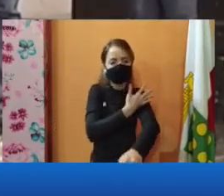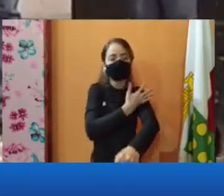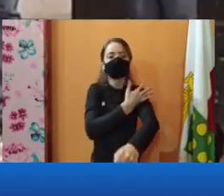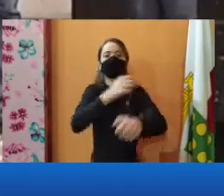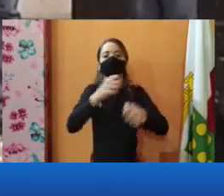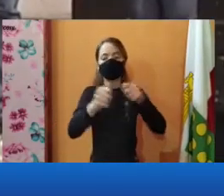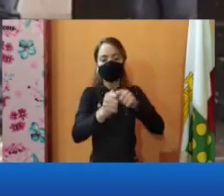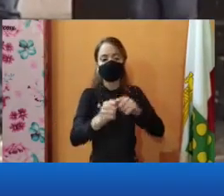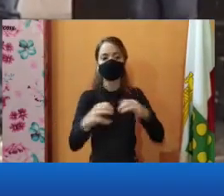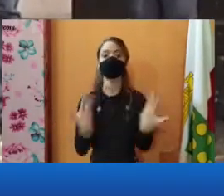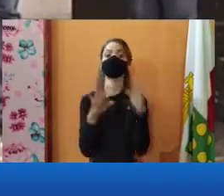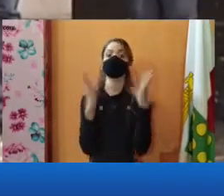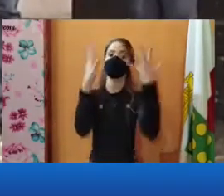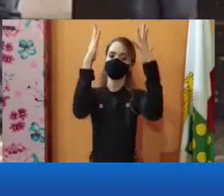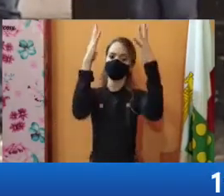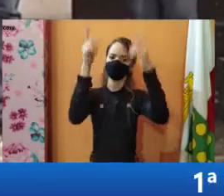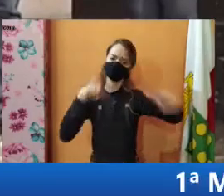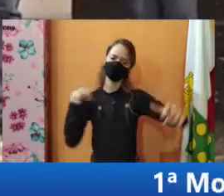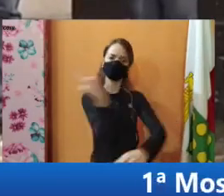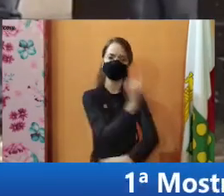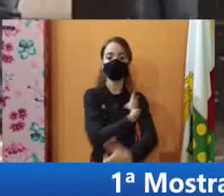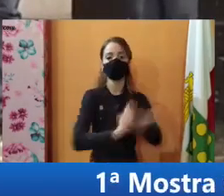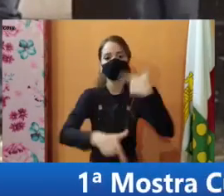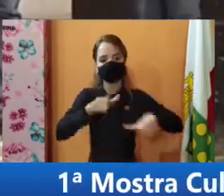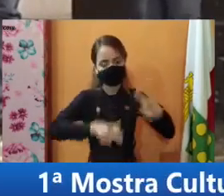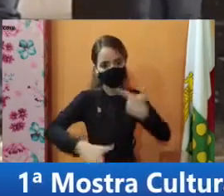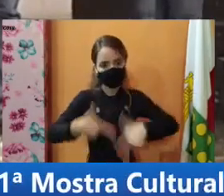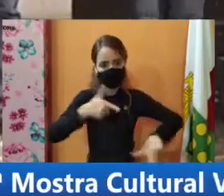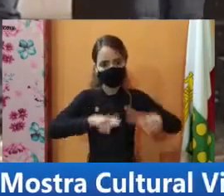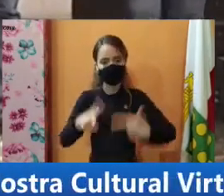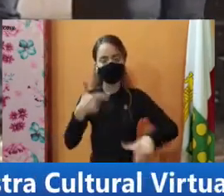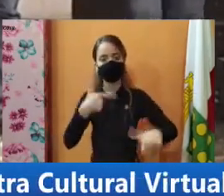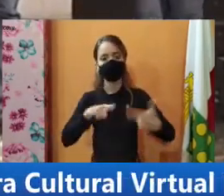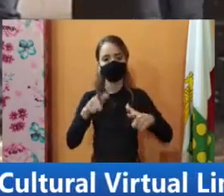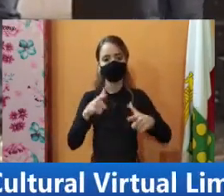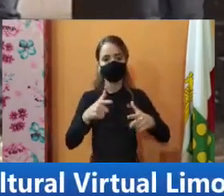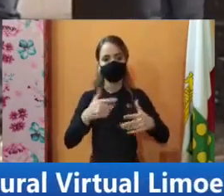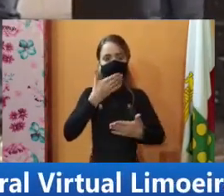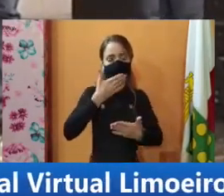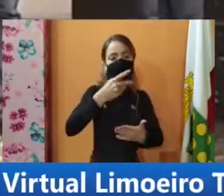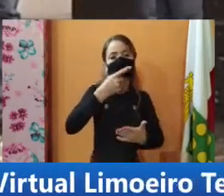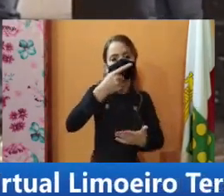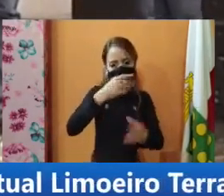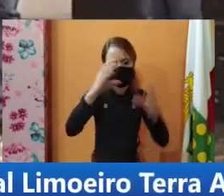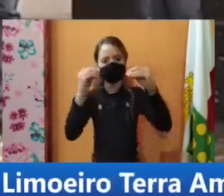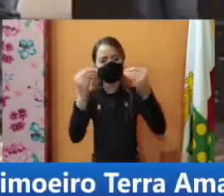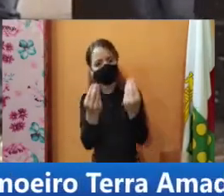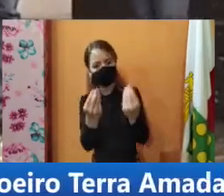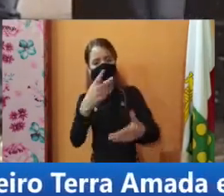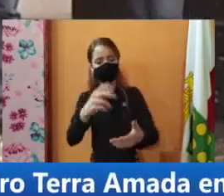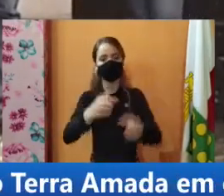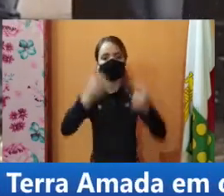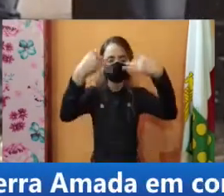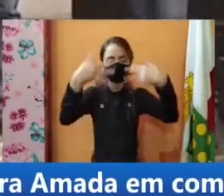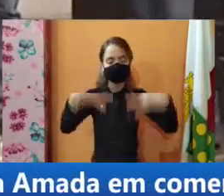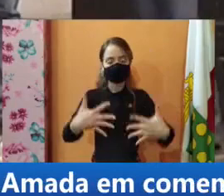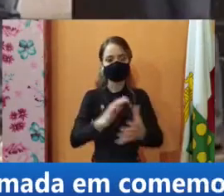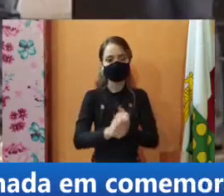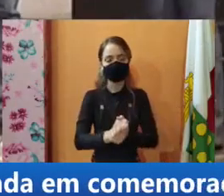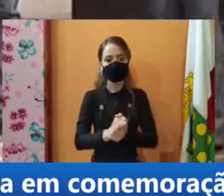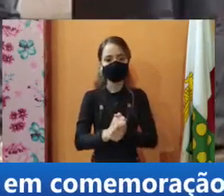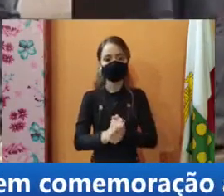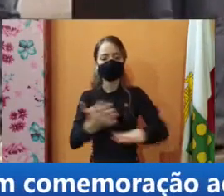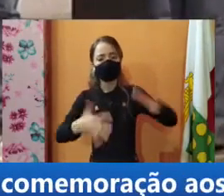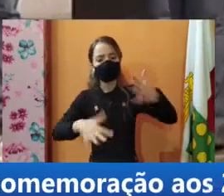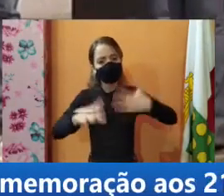sendo exaltado o nosso trabalho. Eu tenho uma coisa assim, de mim, não vou me estender muito, não, mas vou falar. É, eu tenho uma conclusão que,